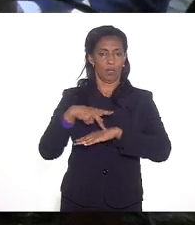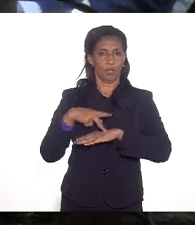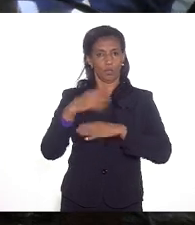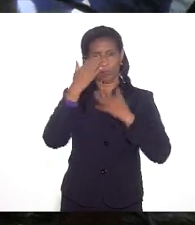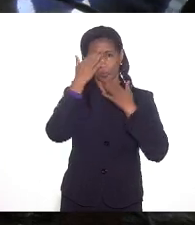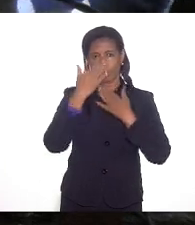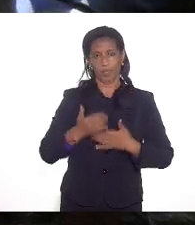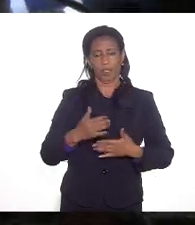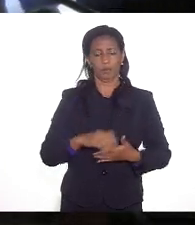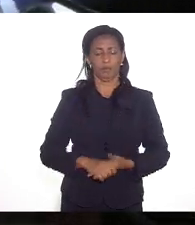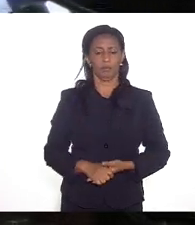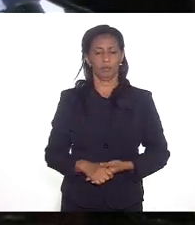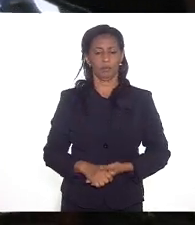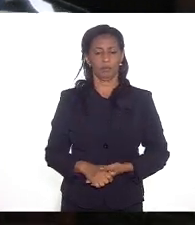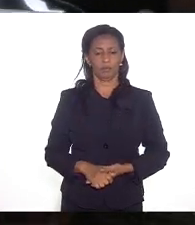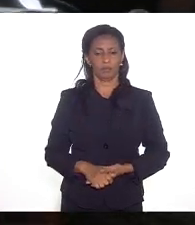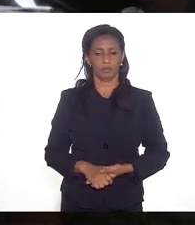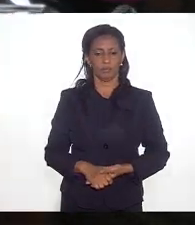obrigado